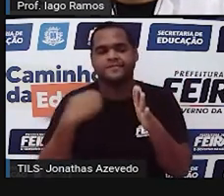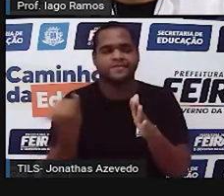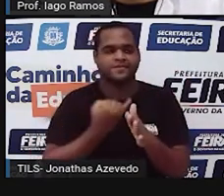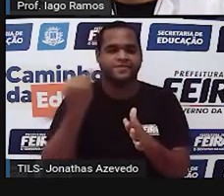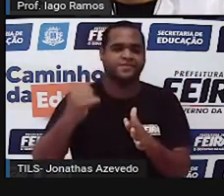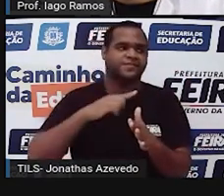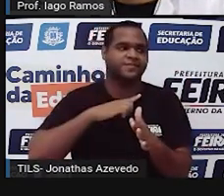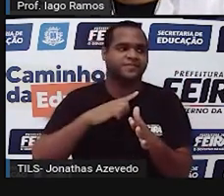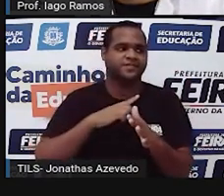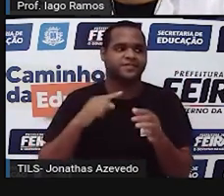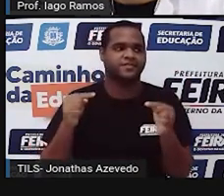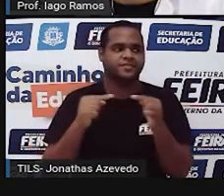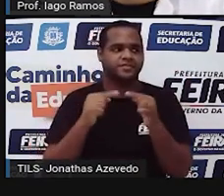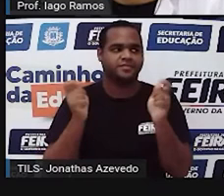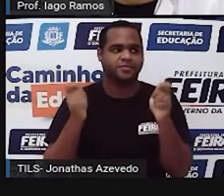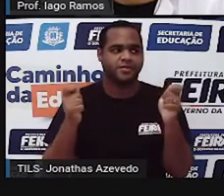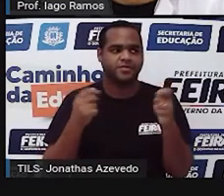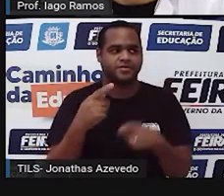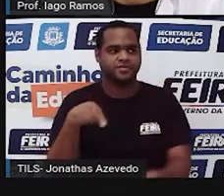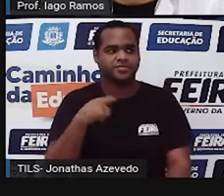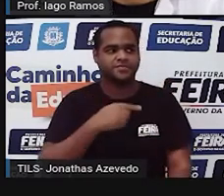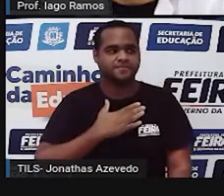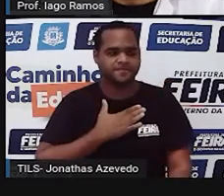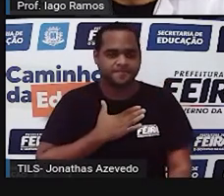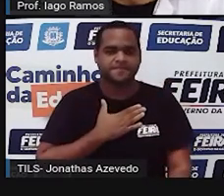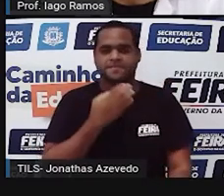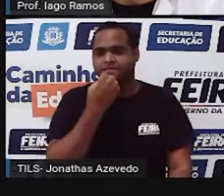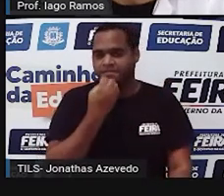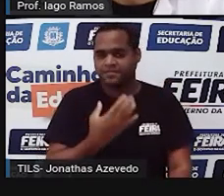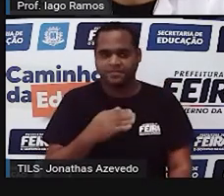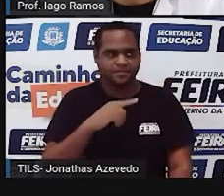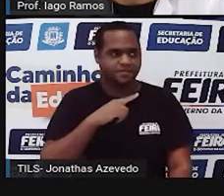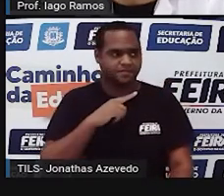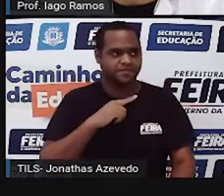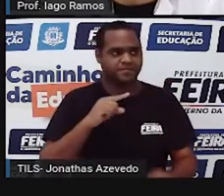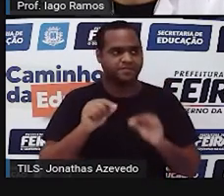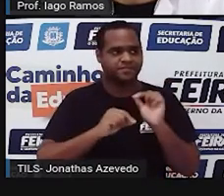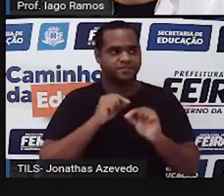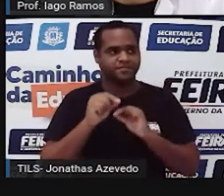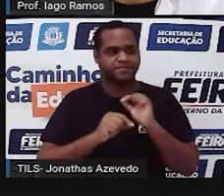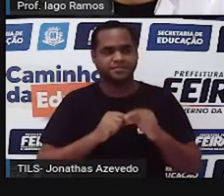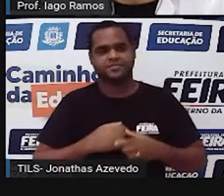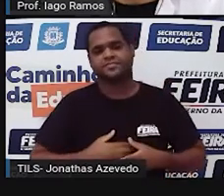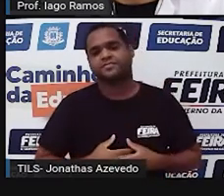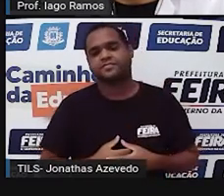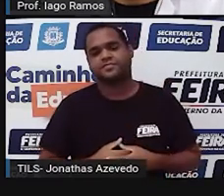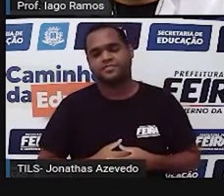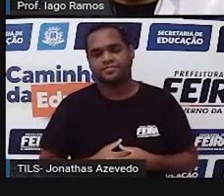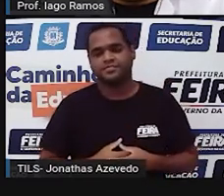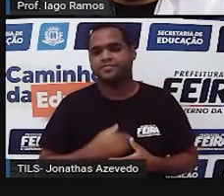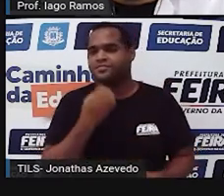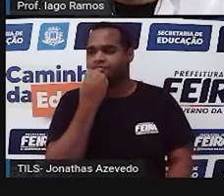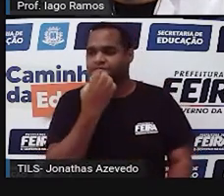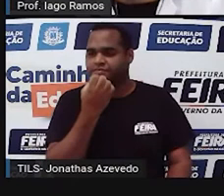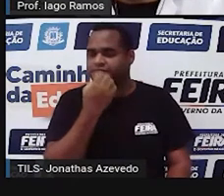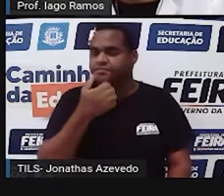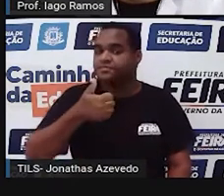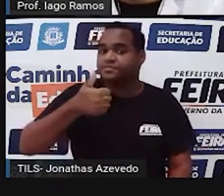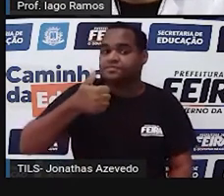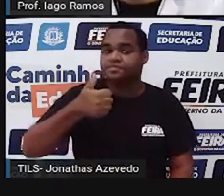bastante importante e a gente gosta muito de fazer ele por aqui bom Tá bom então beleza